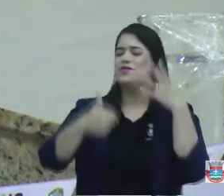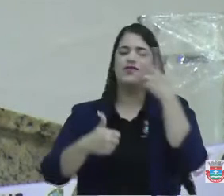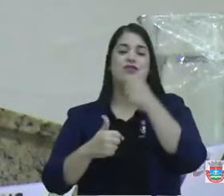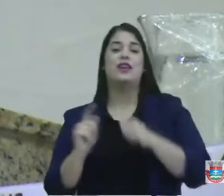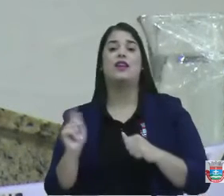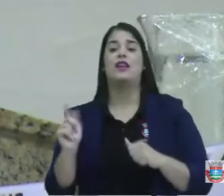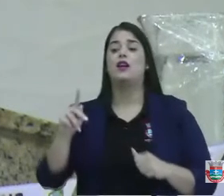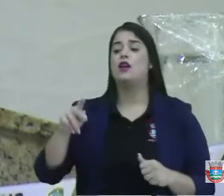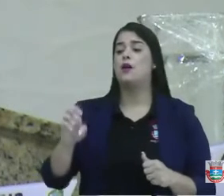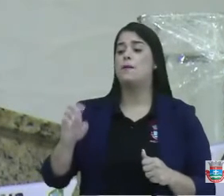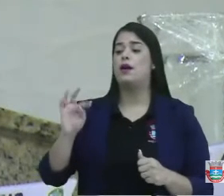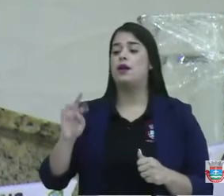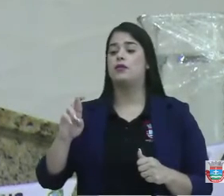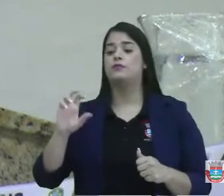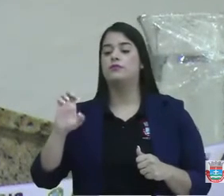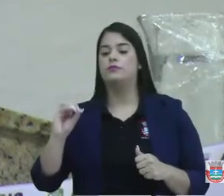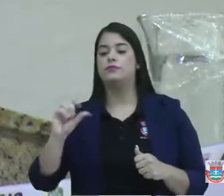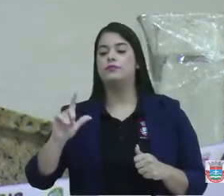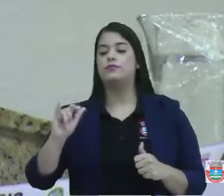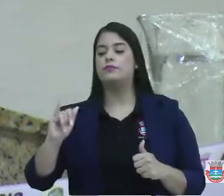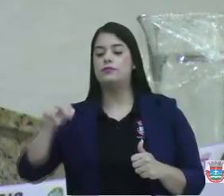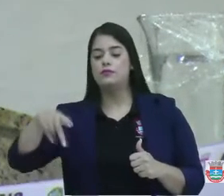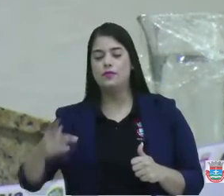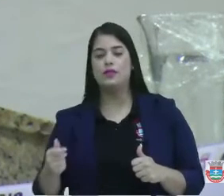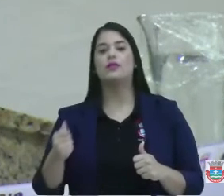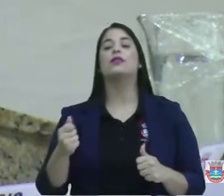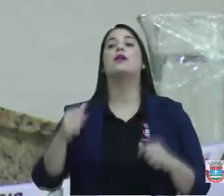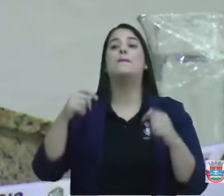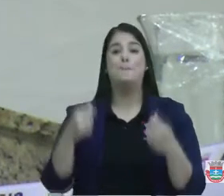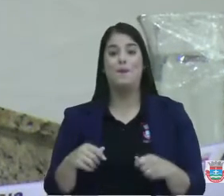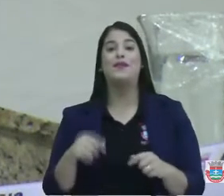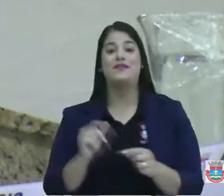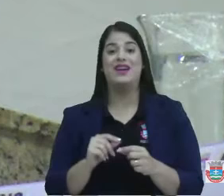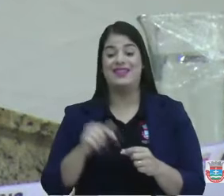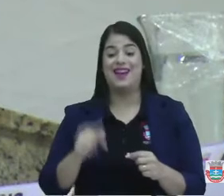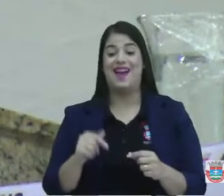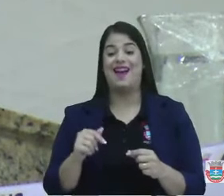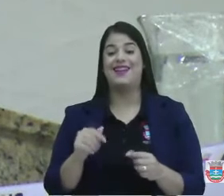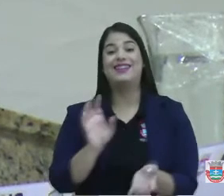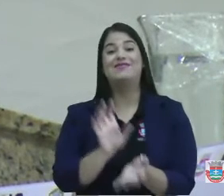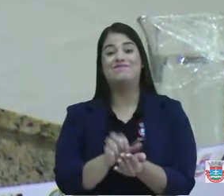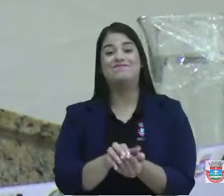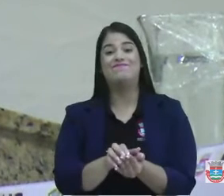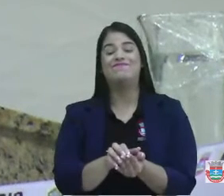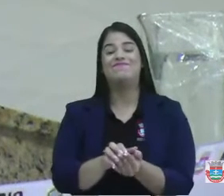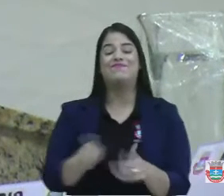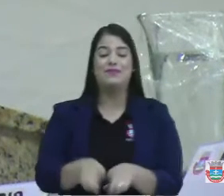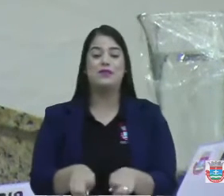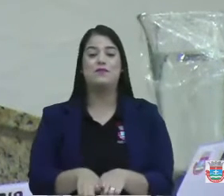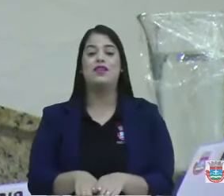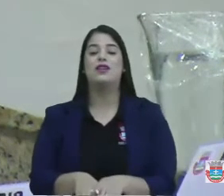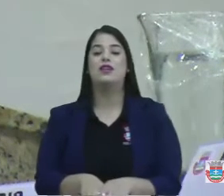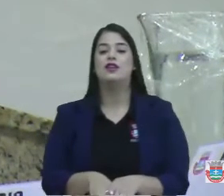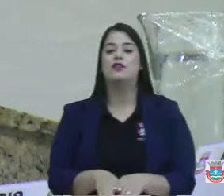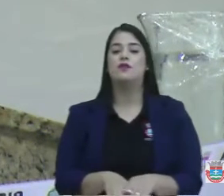e compare possa pensar que pode ser feito também no nosso estado porque é um exemplo de prefeito